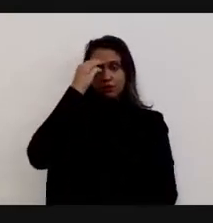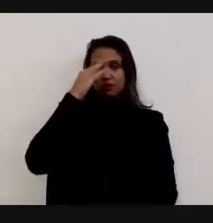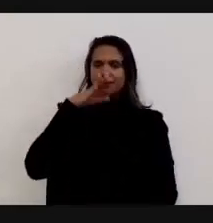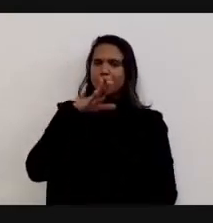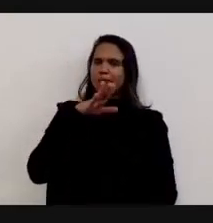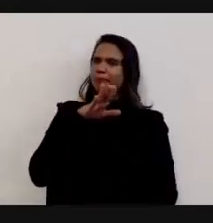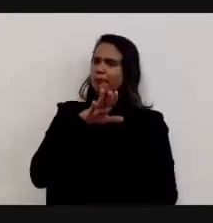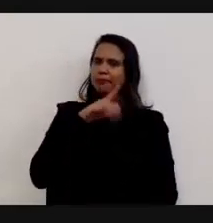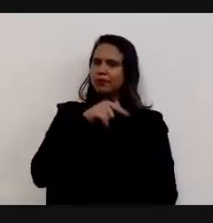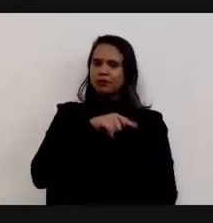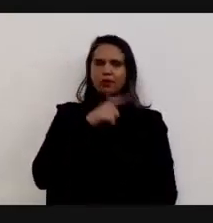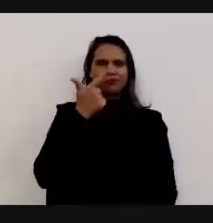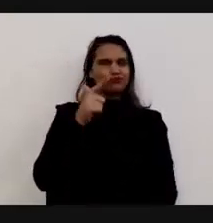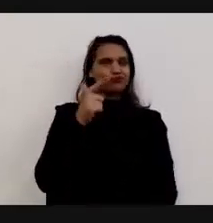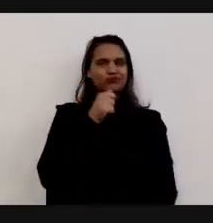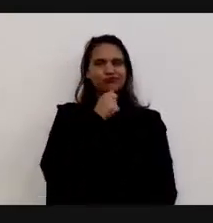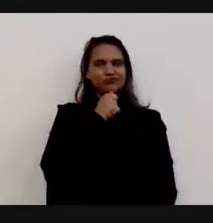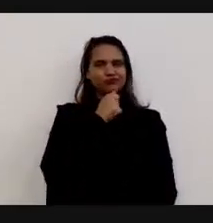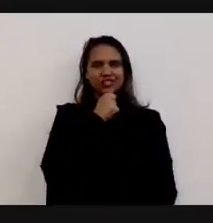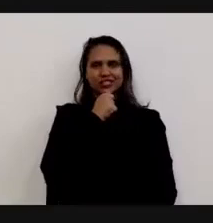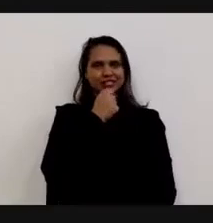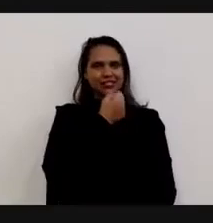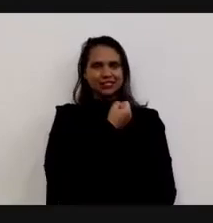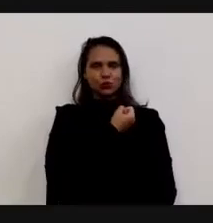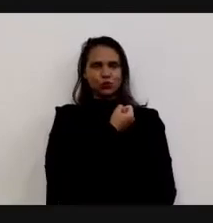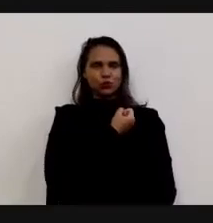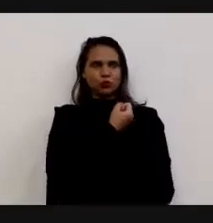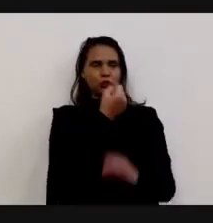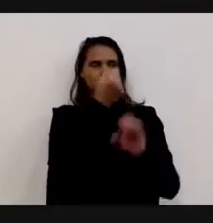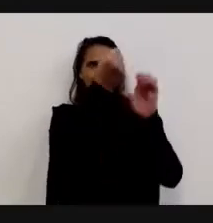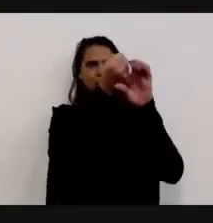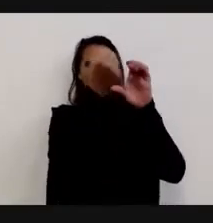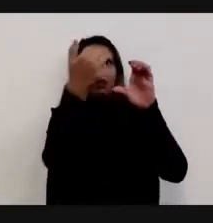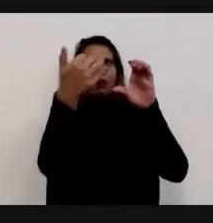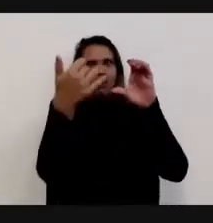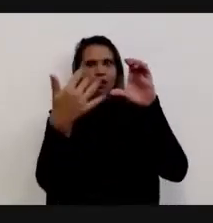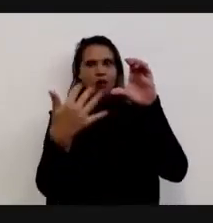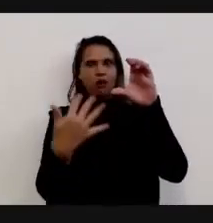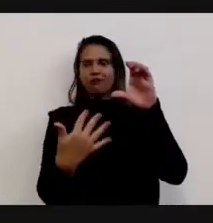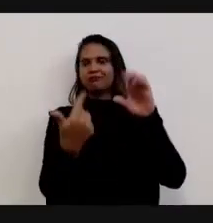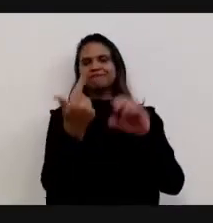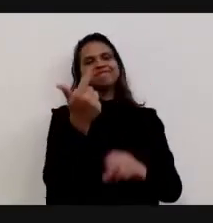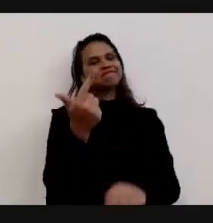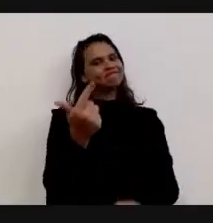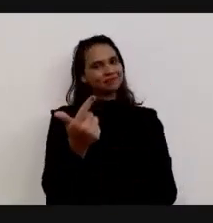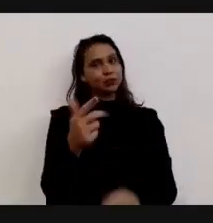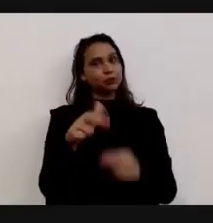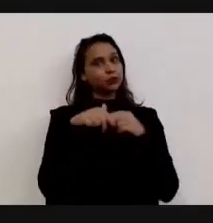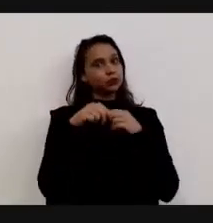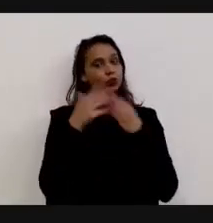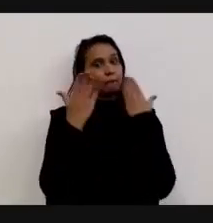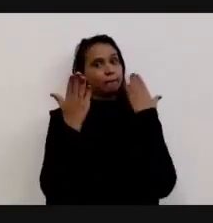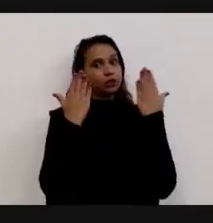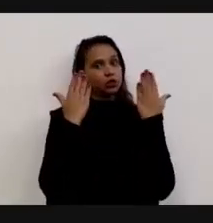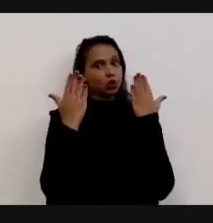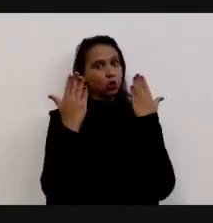venha a entrar, né? E ainda não há critérios diagnósticos para ela. Então, o psicólogo, para